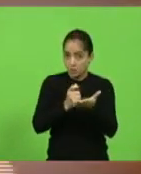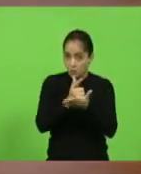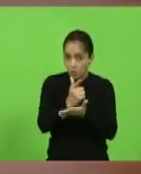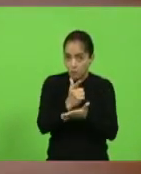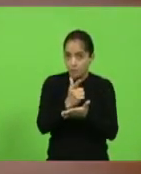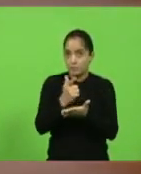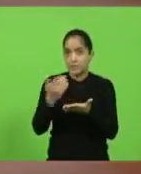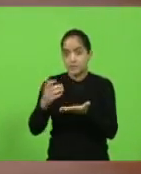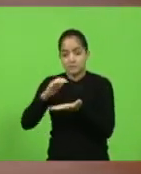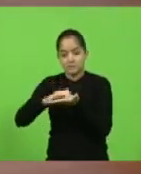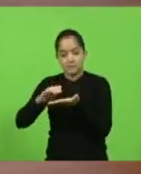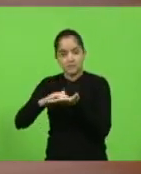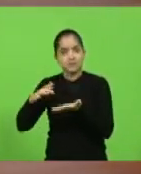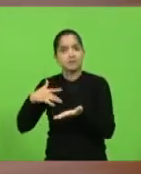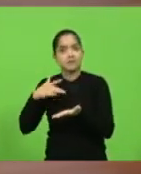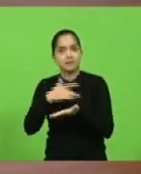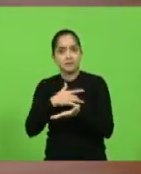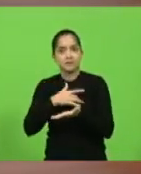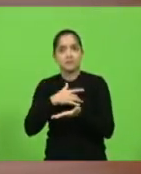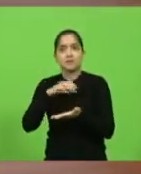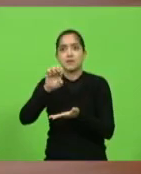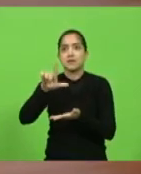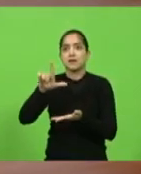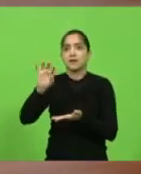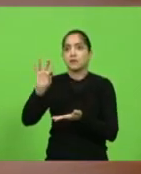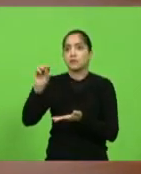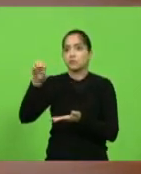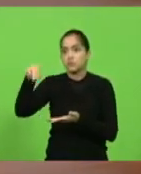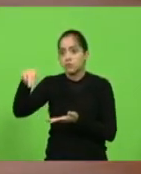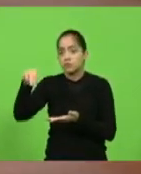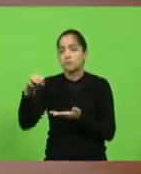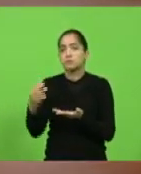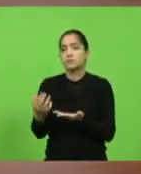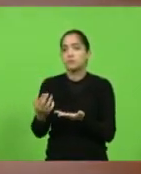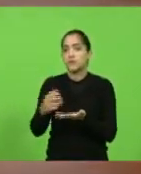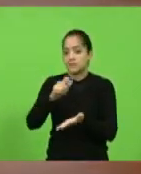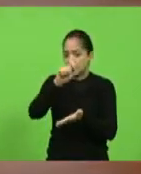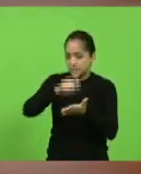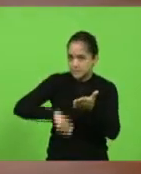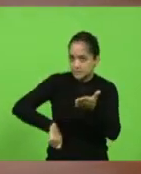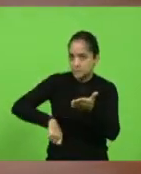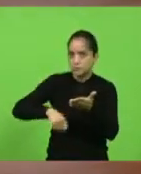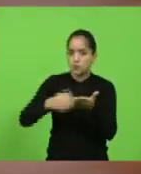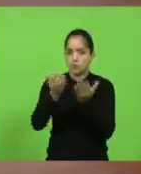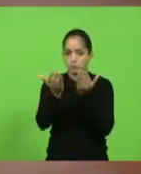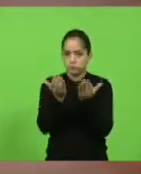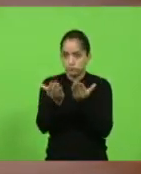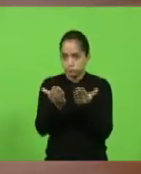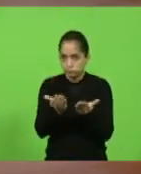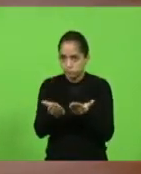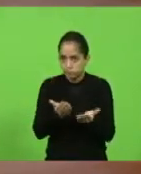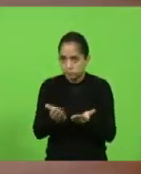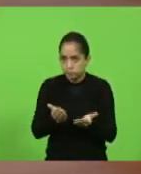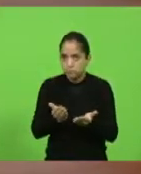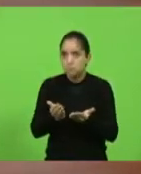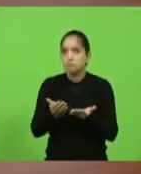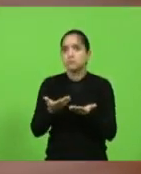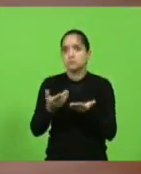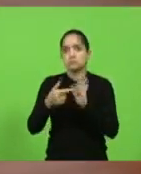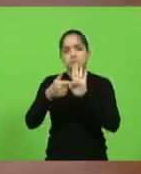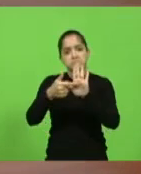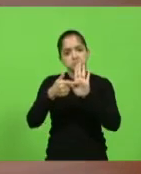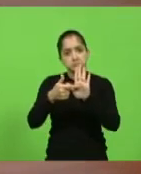do secretário de Estado da Saúde, senhor Elton Zeferino, que assinou a dispensa de licitação e deu várias manifestações